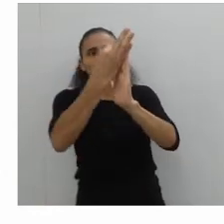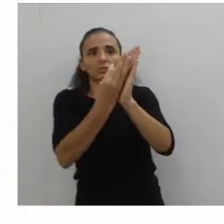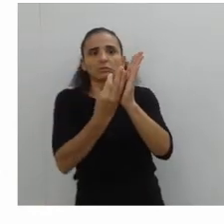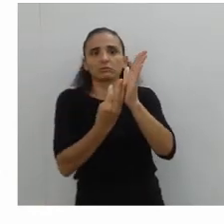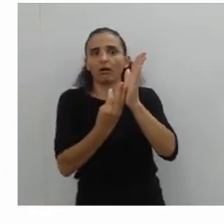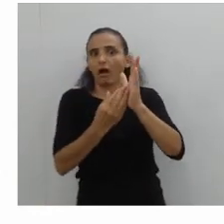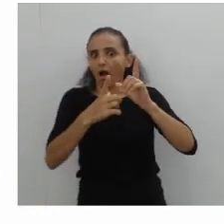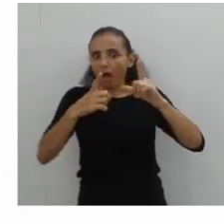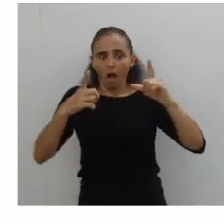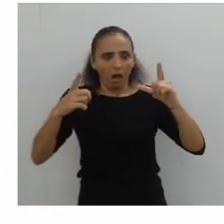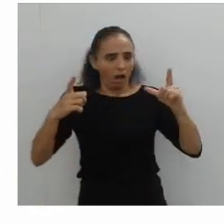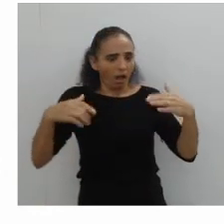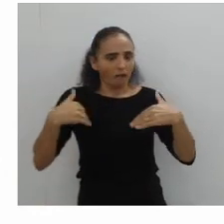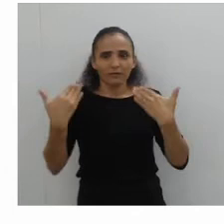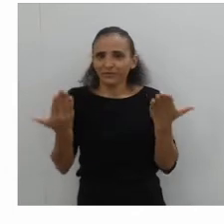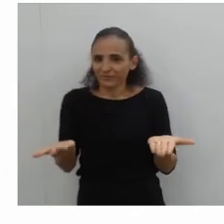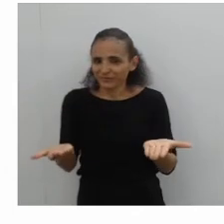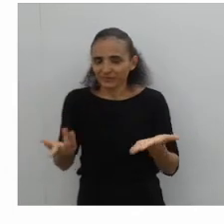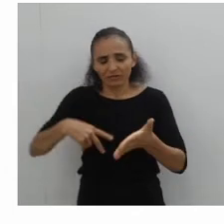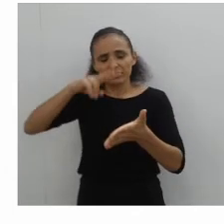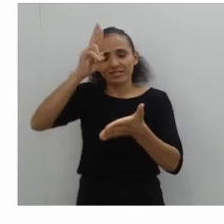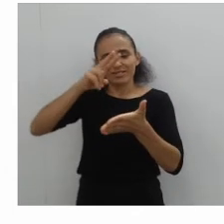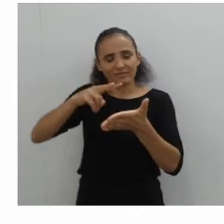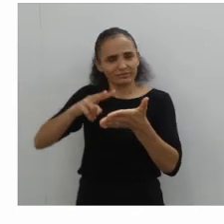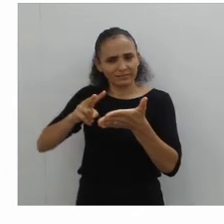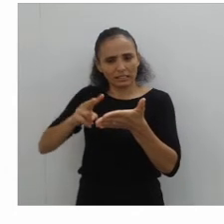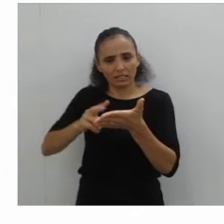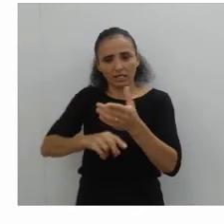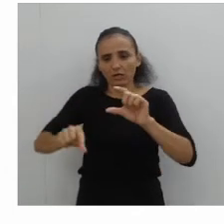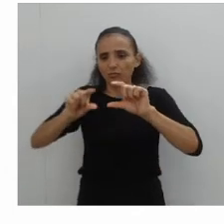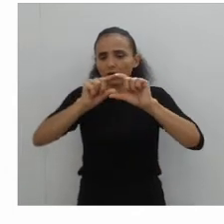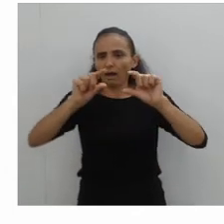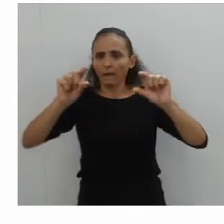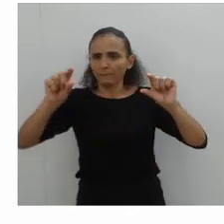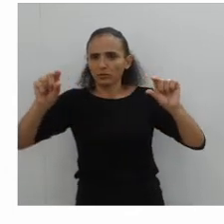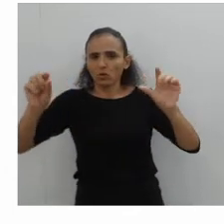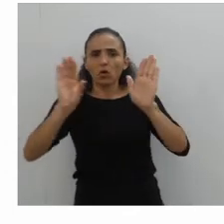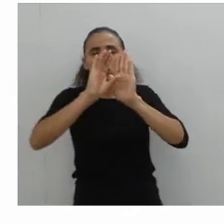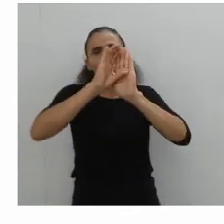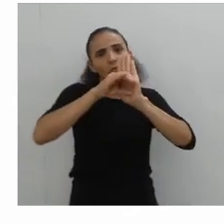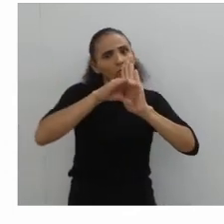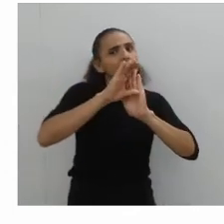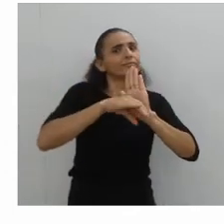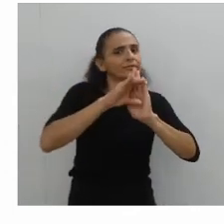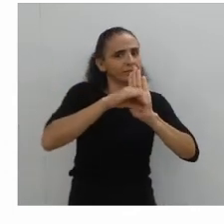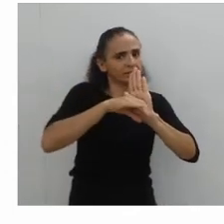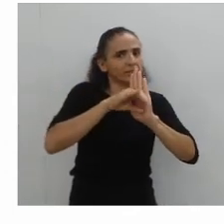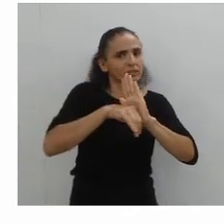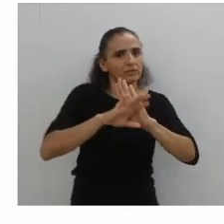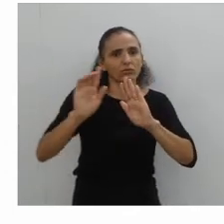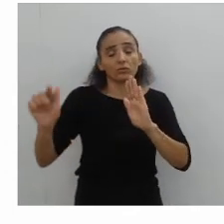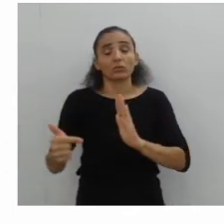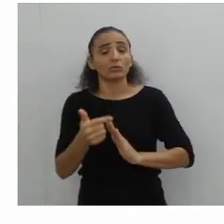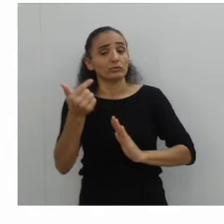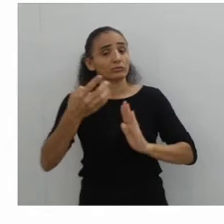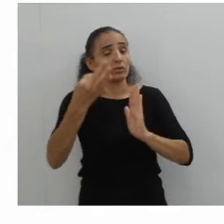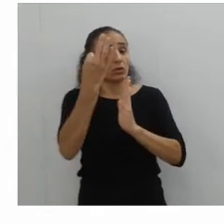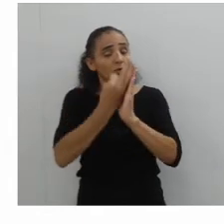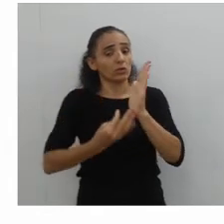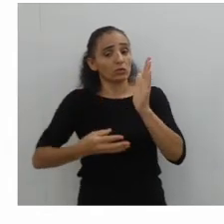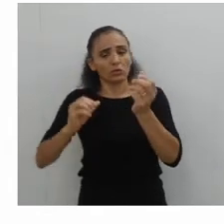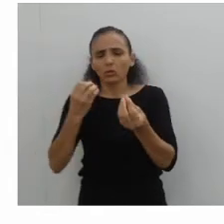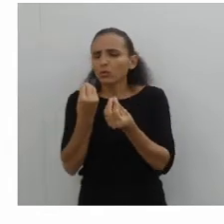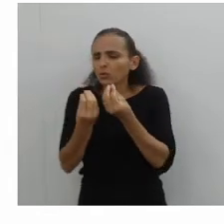aí você vai fazer o quê? Você vai direto ler o comando da questão. Então o comando da questão diz assim, segundo o texto, o